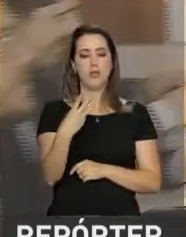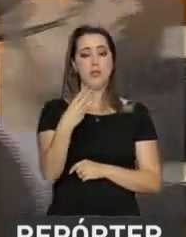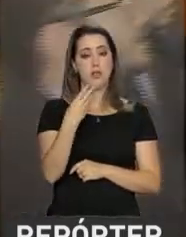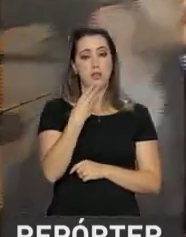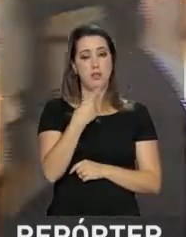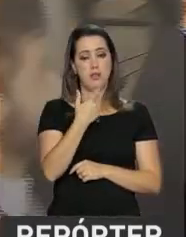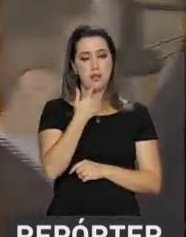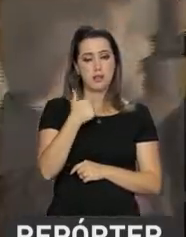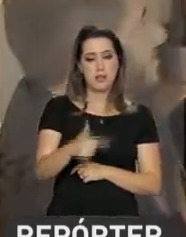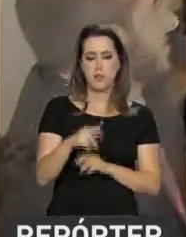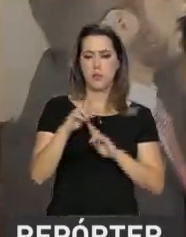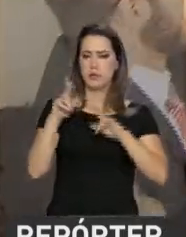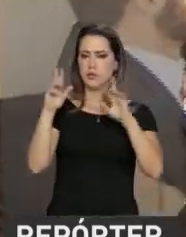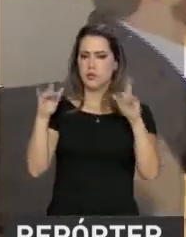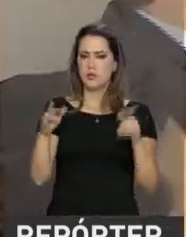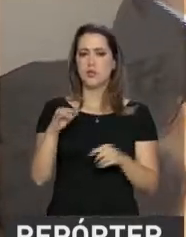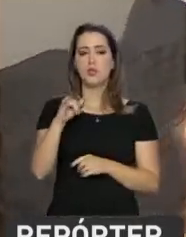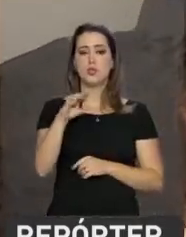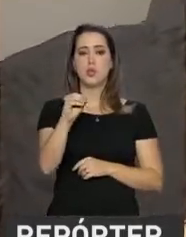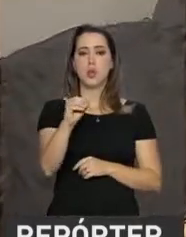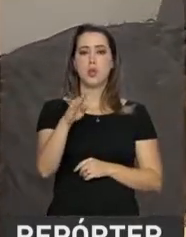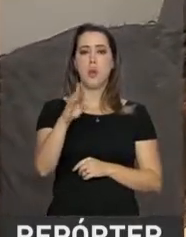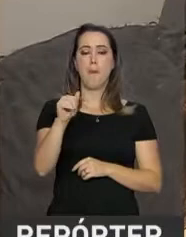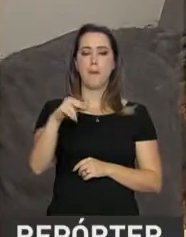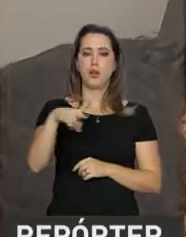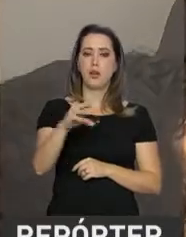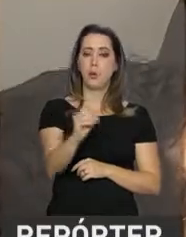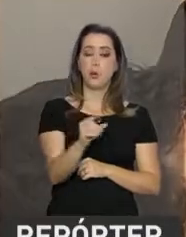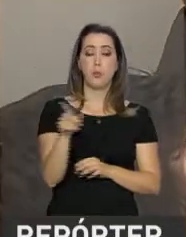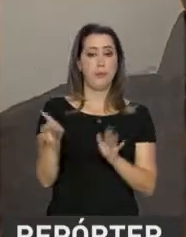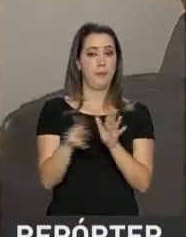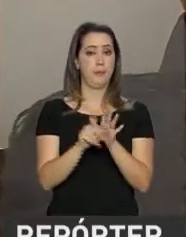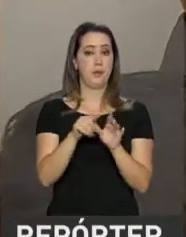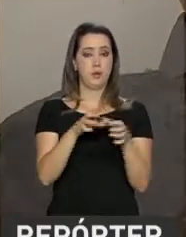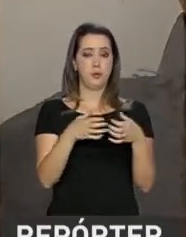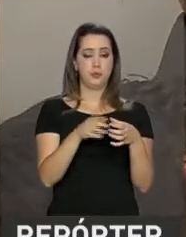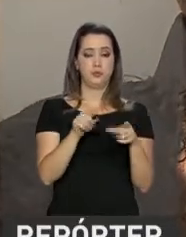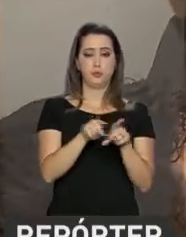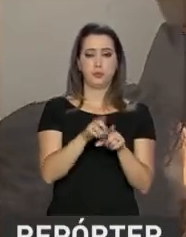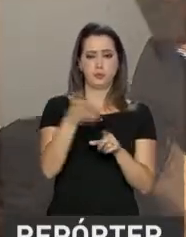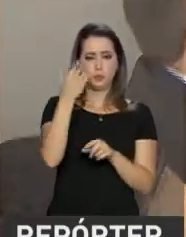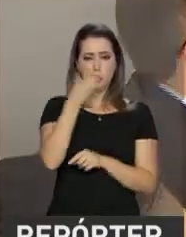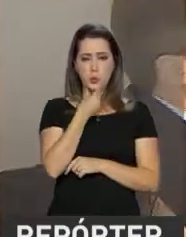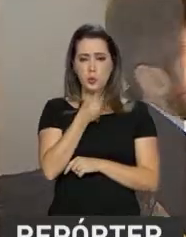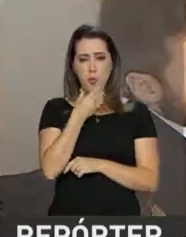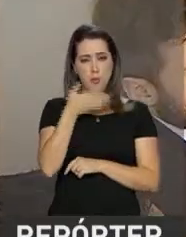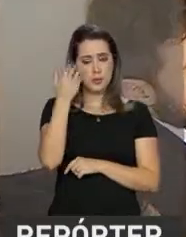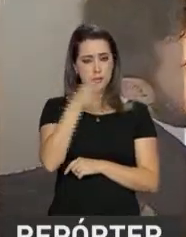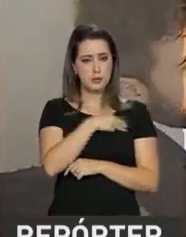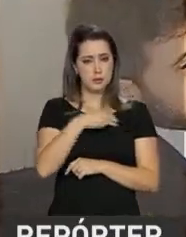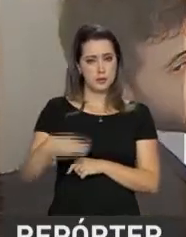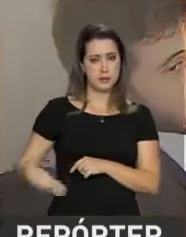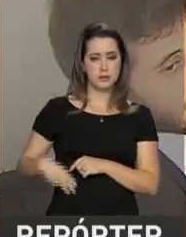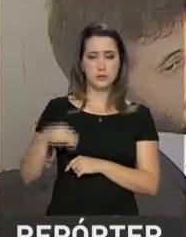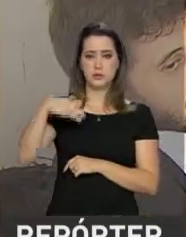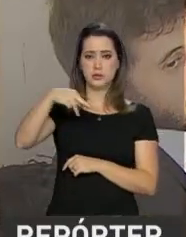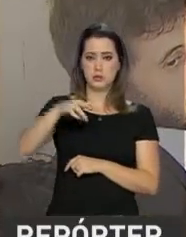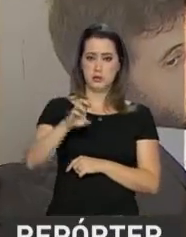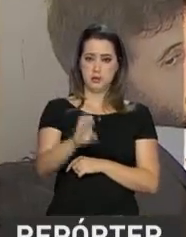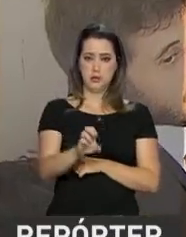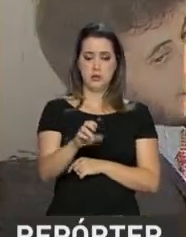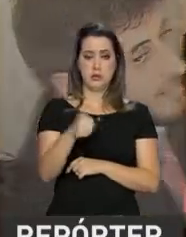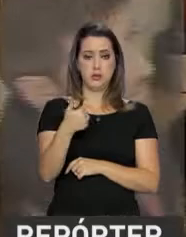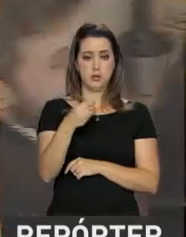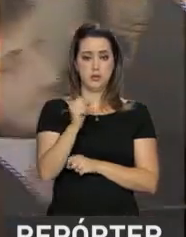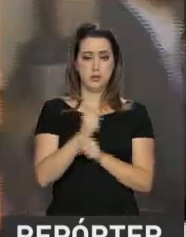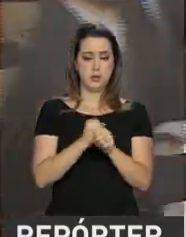nome uma referência ao patrono da diplomacia brasileira, o Barão do Rio Branco, que foi ministro das Relações Exteriores por